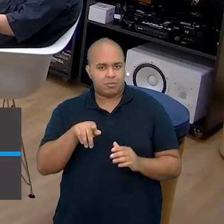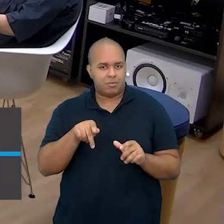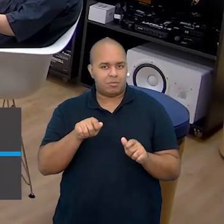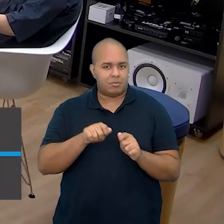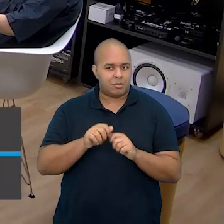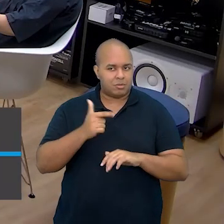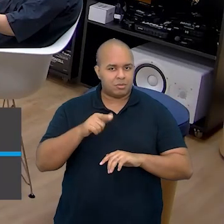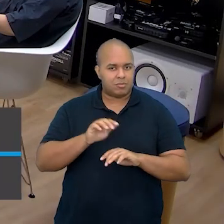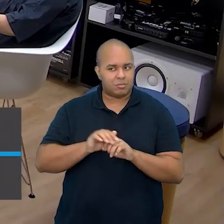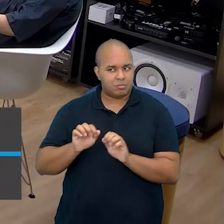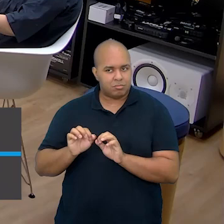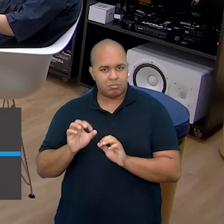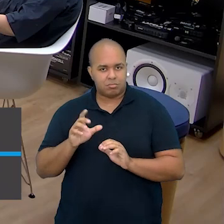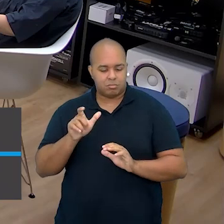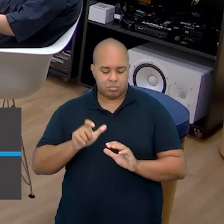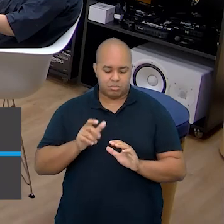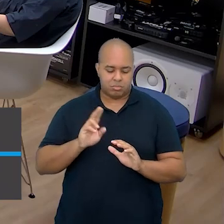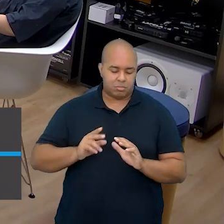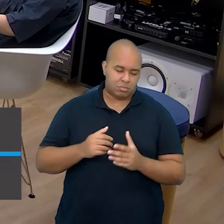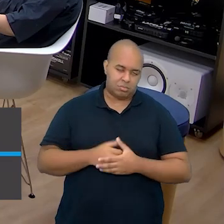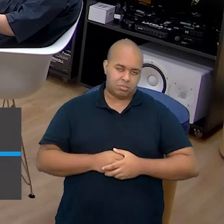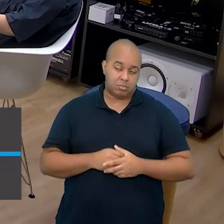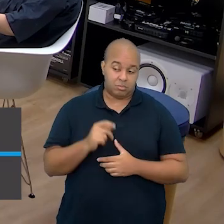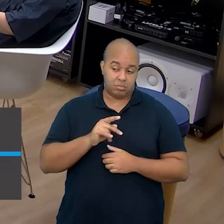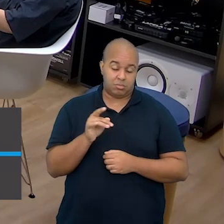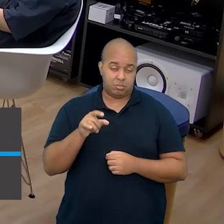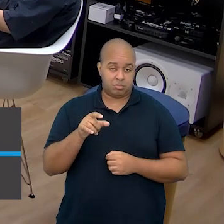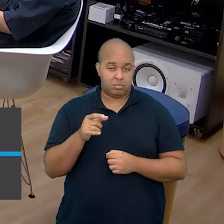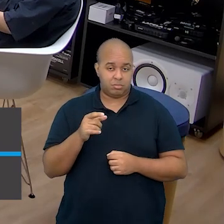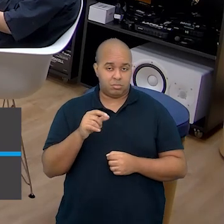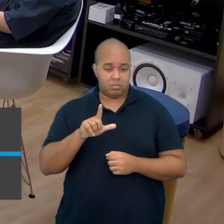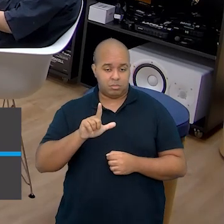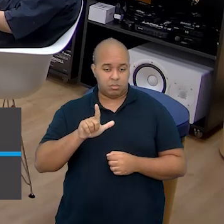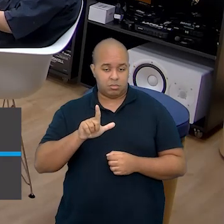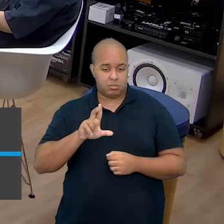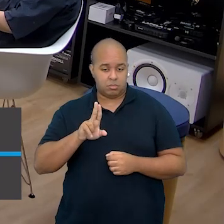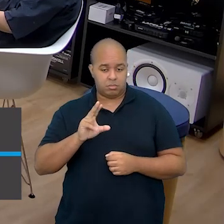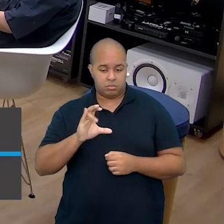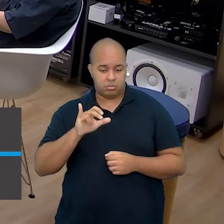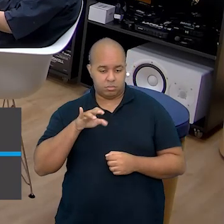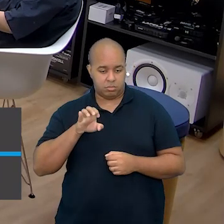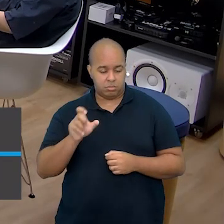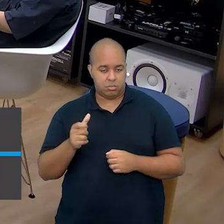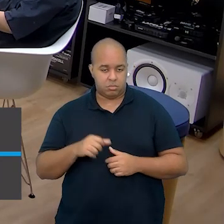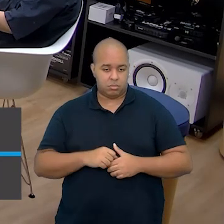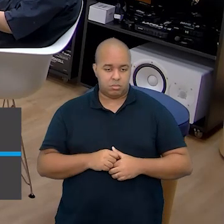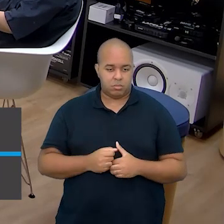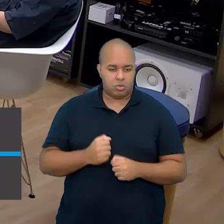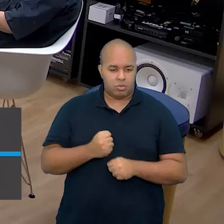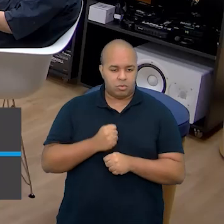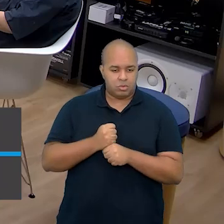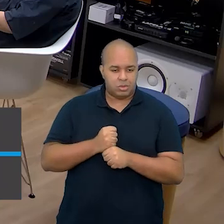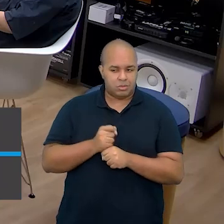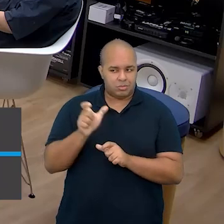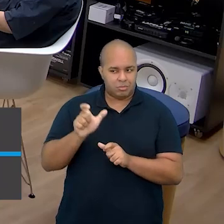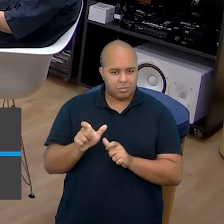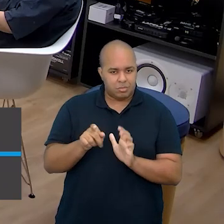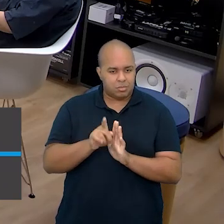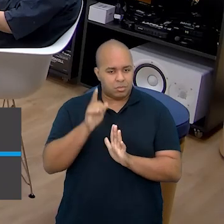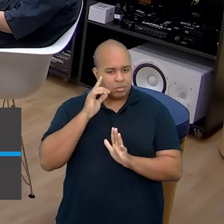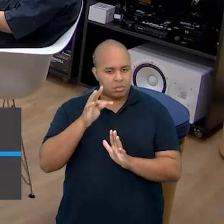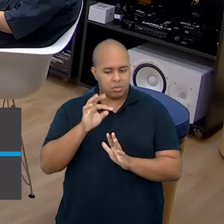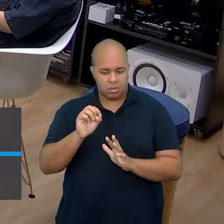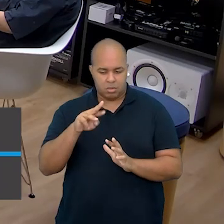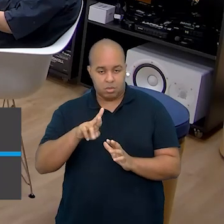fazer o material, né? A professora Luciene, né, construção física do Teorema